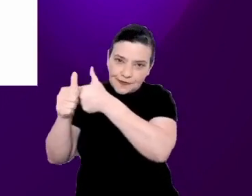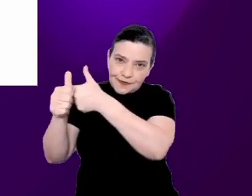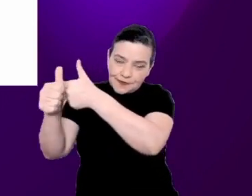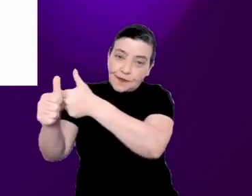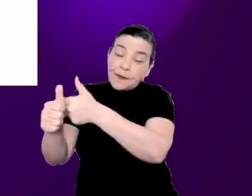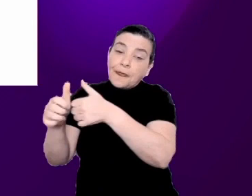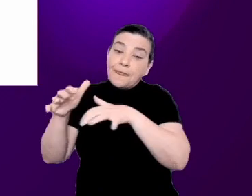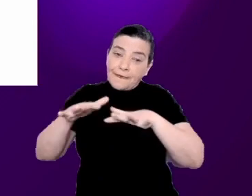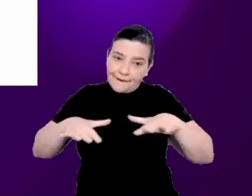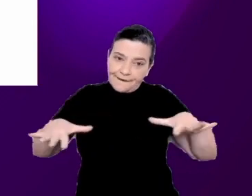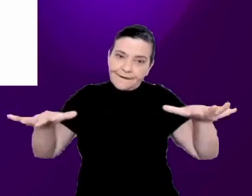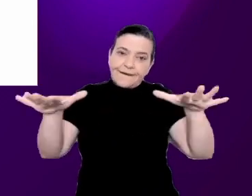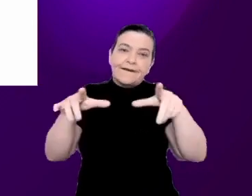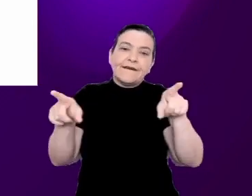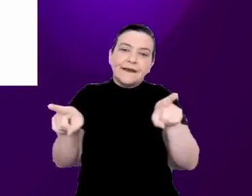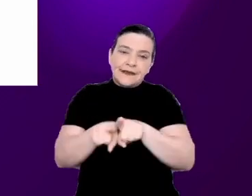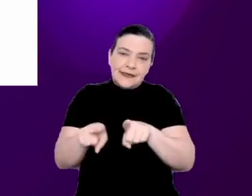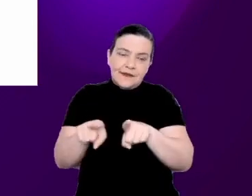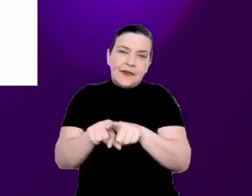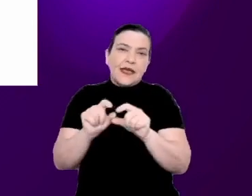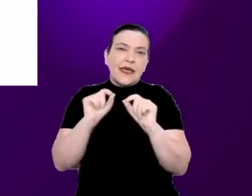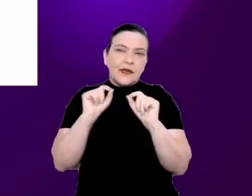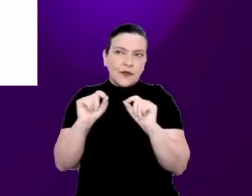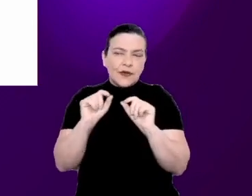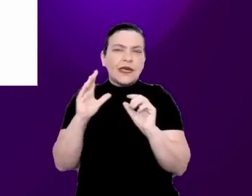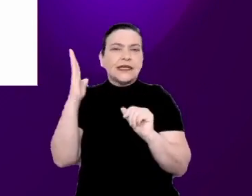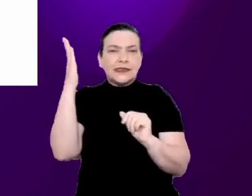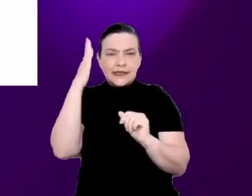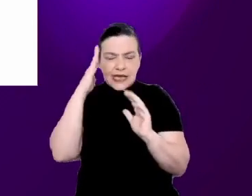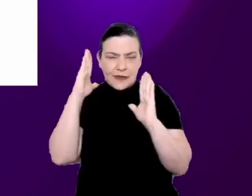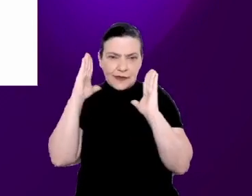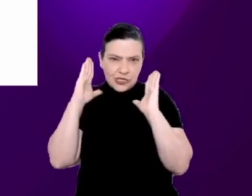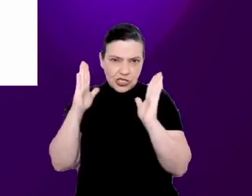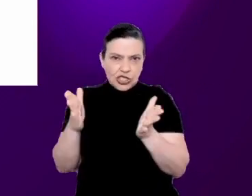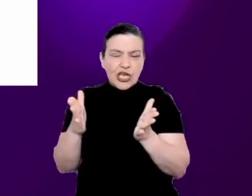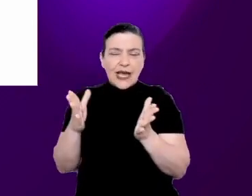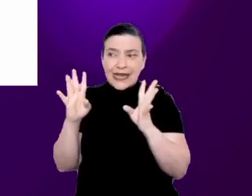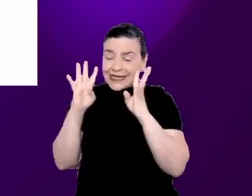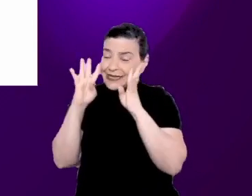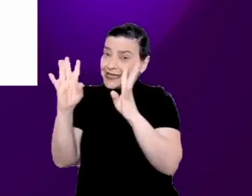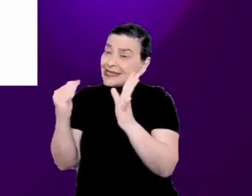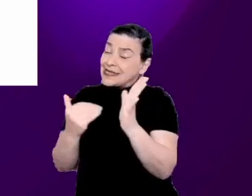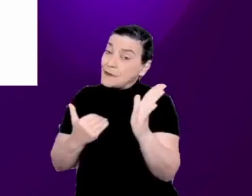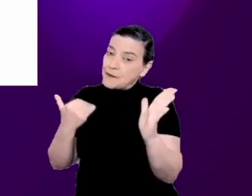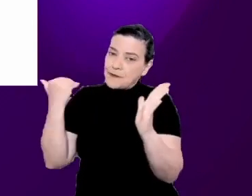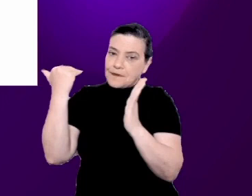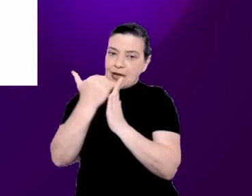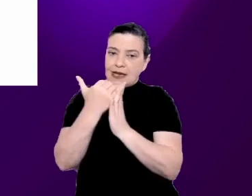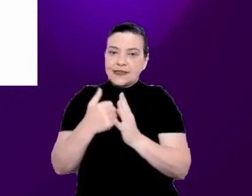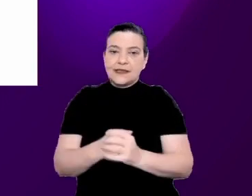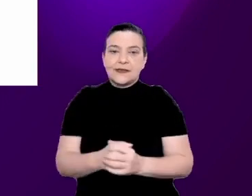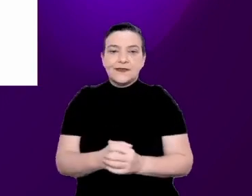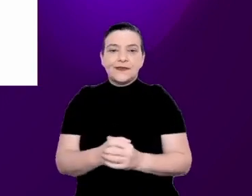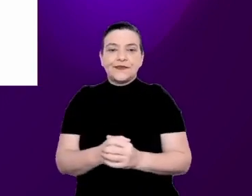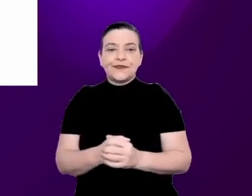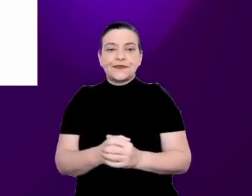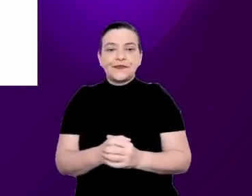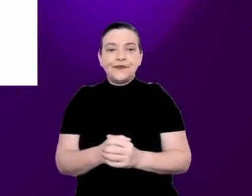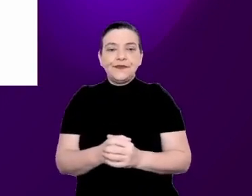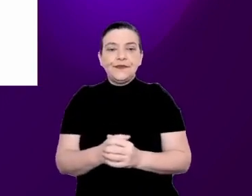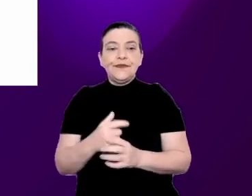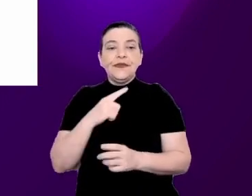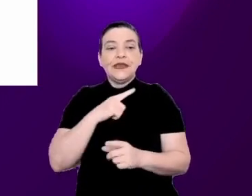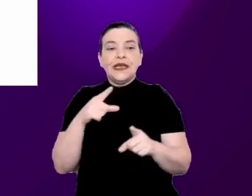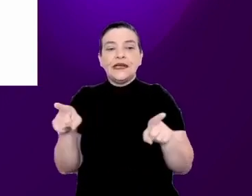departamento também sinalizam os pacientes que estão na linha de cuidado específica. A gente